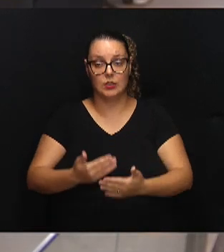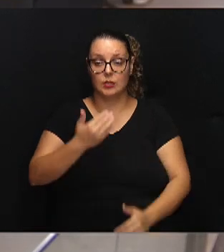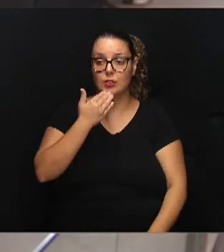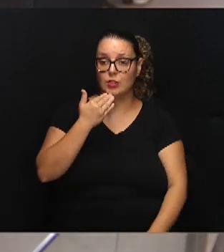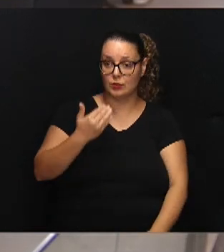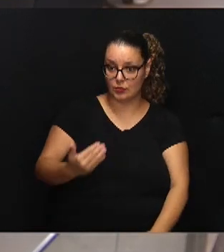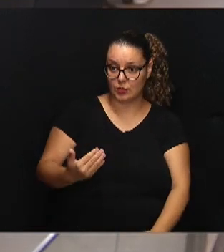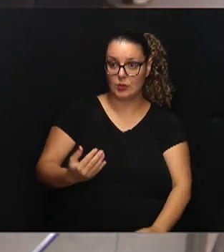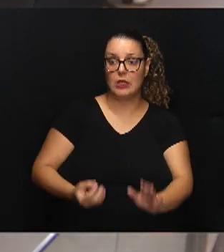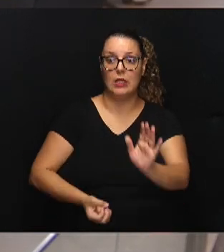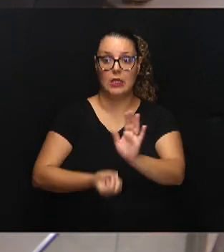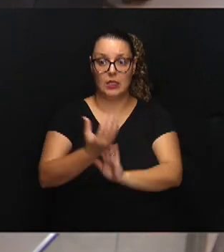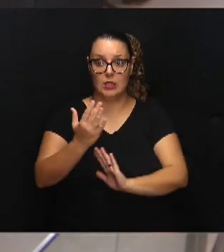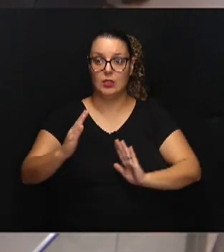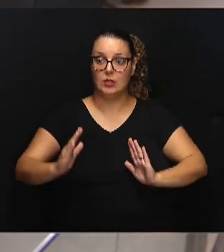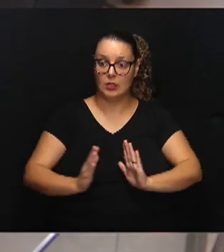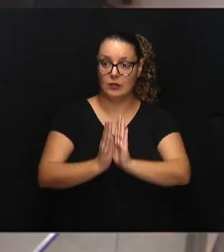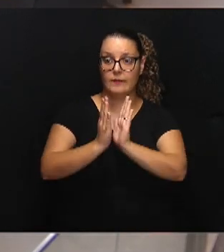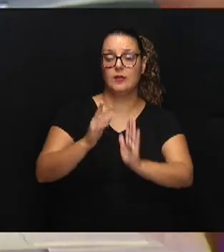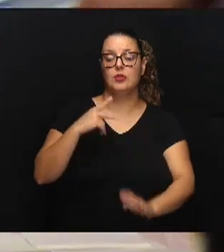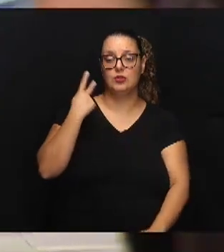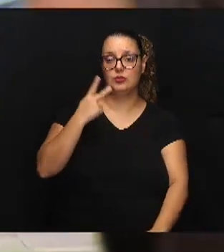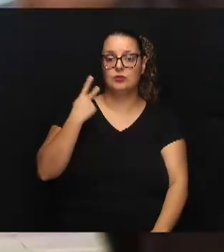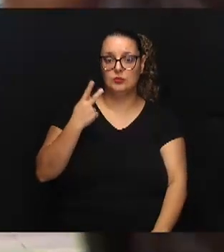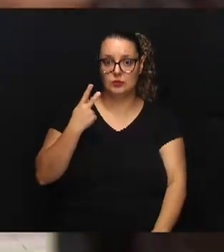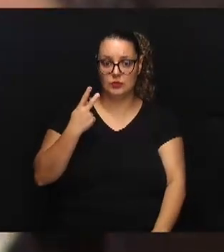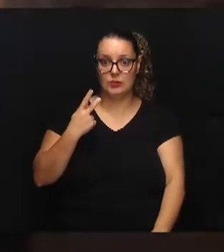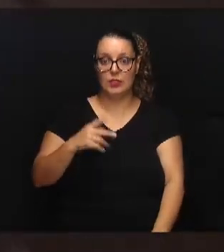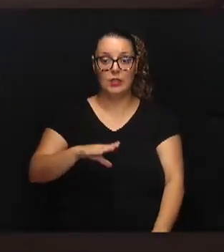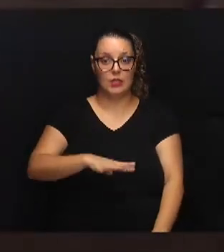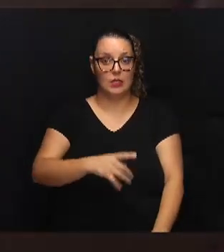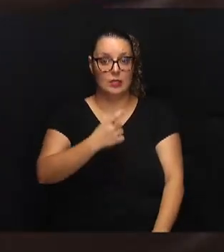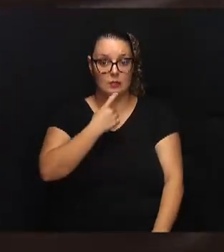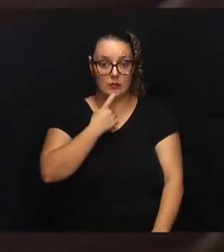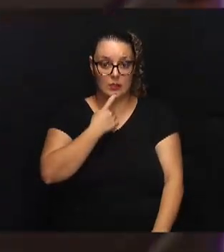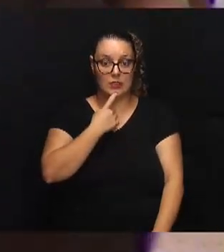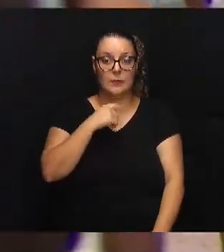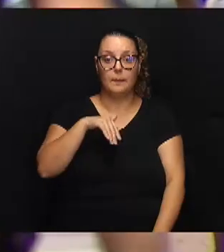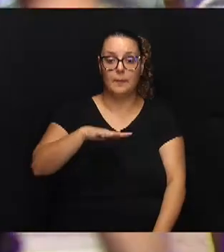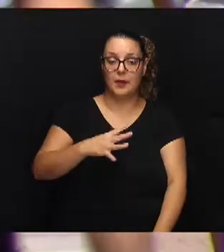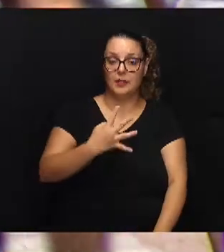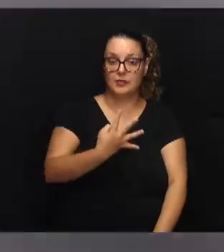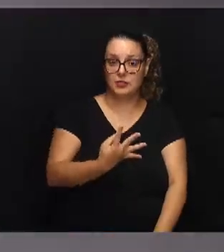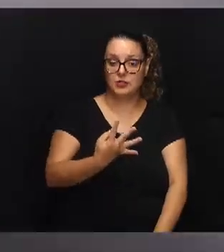solicitou a criação da Frente Parlamentar, Campinas possui mais de